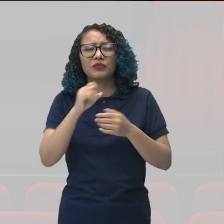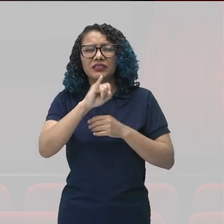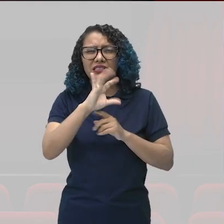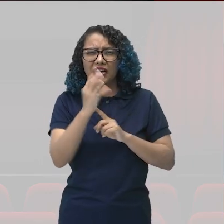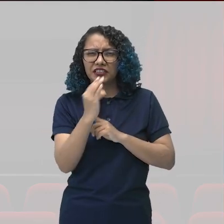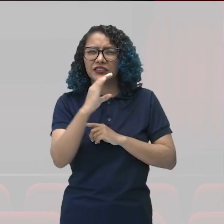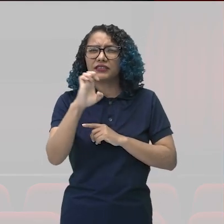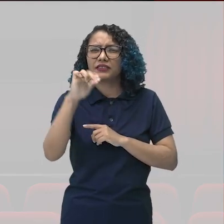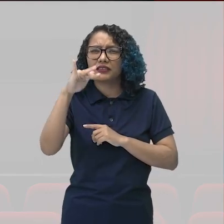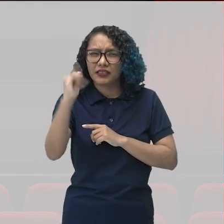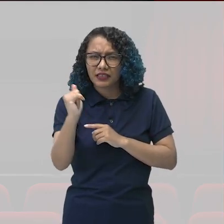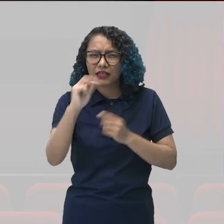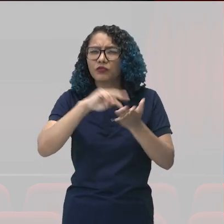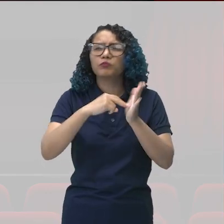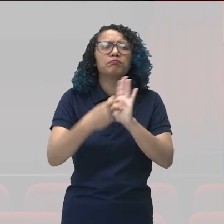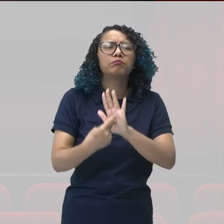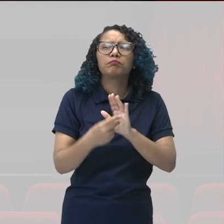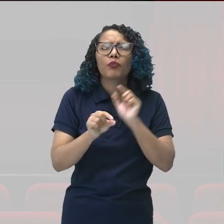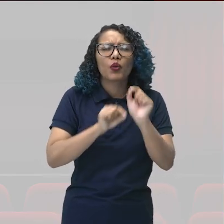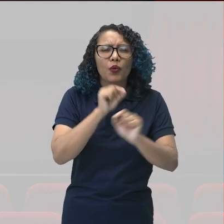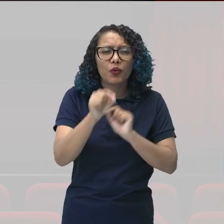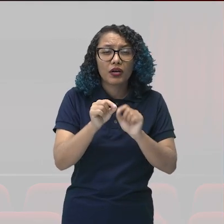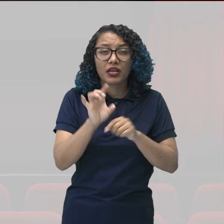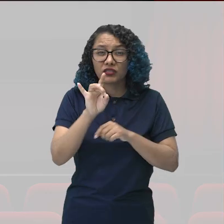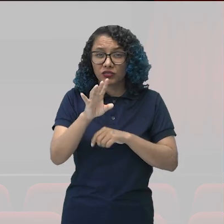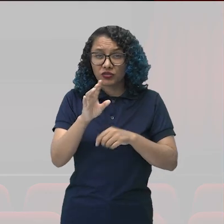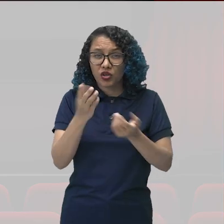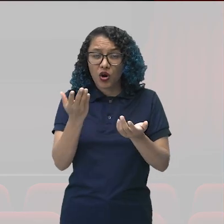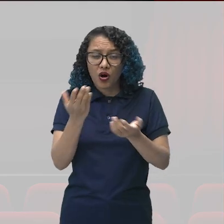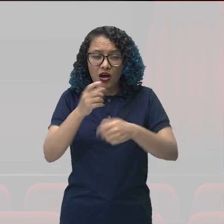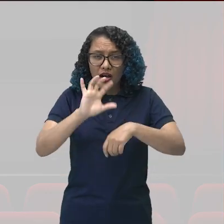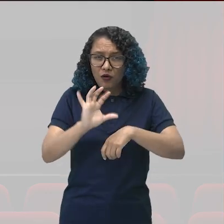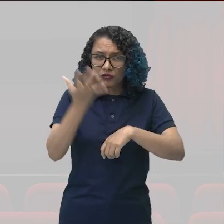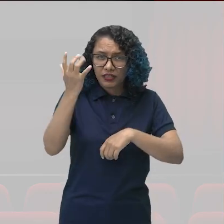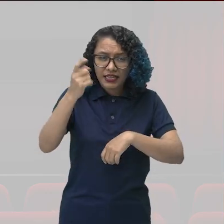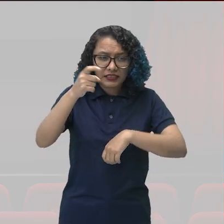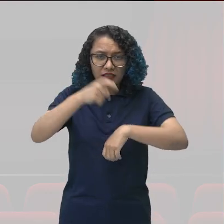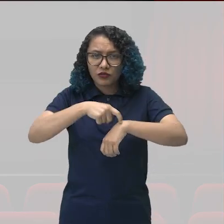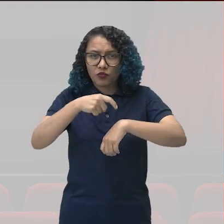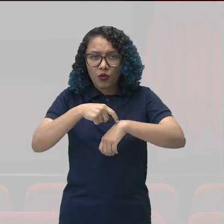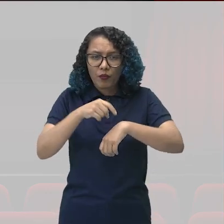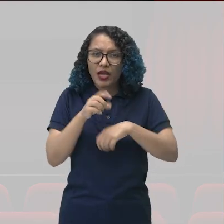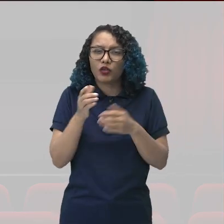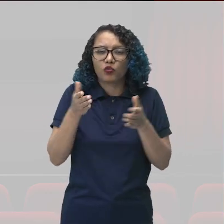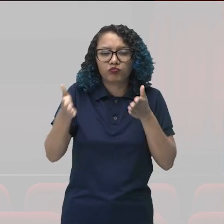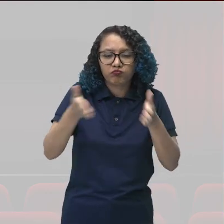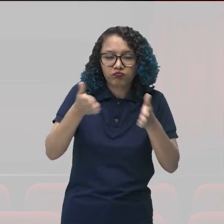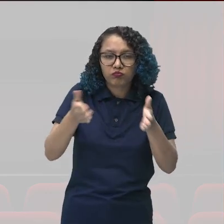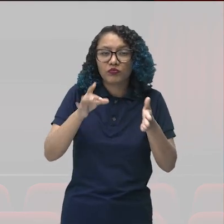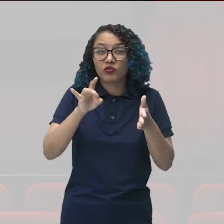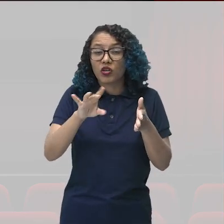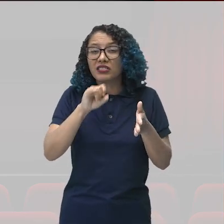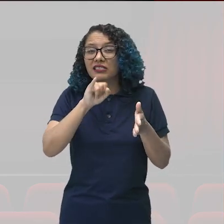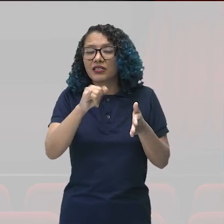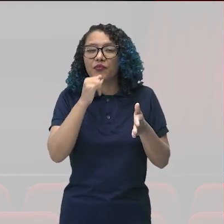ela acontece apenas naquele instante. Quando termina o espetáculo, se você não